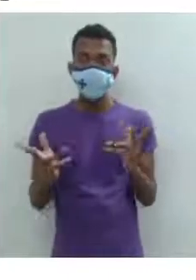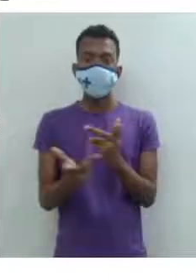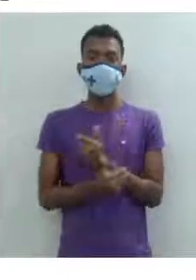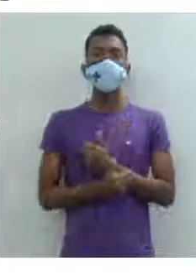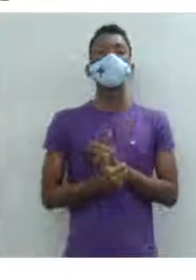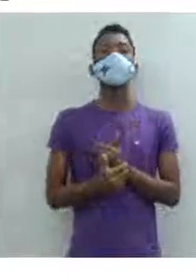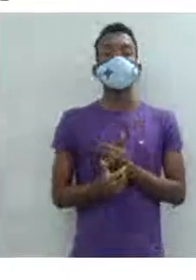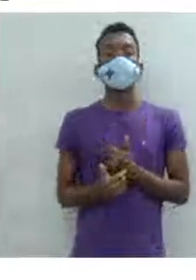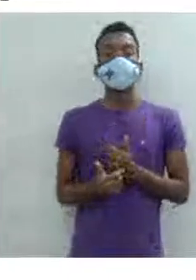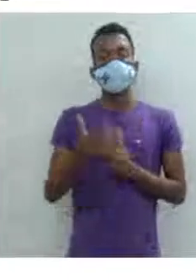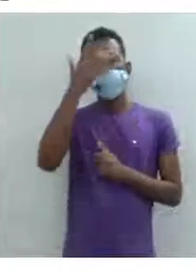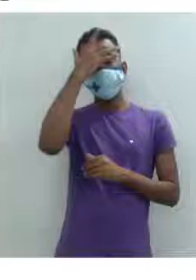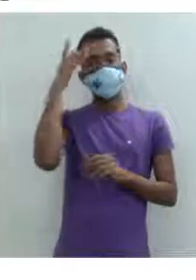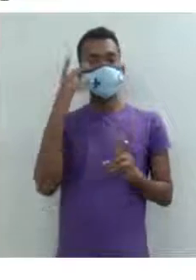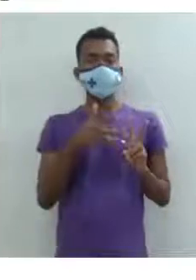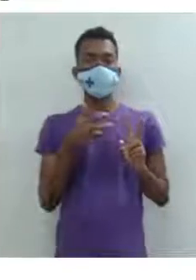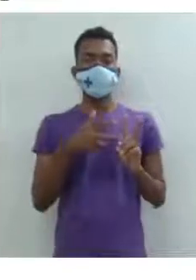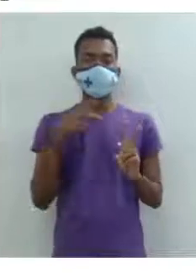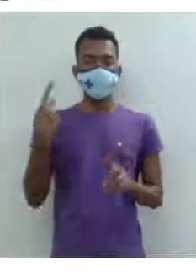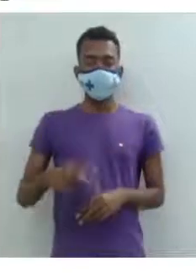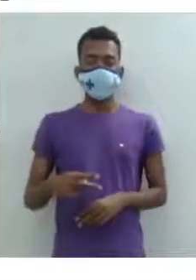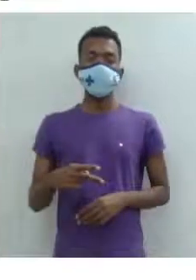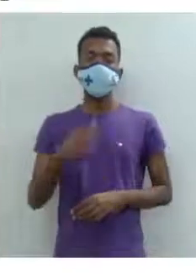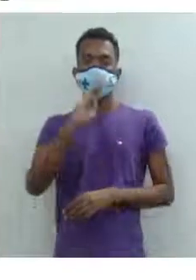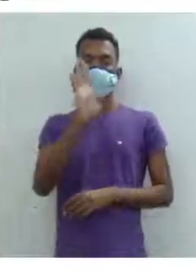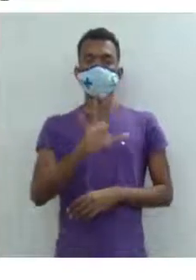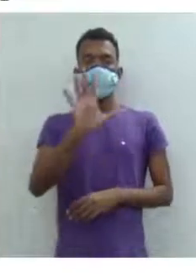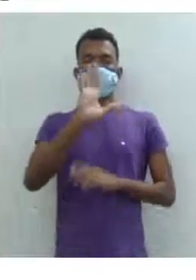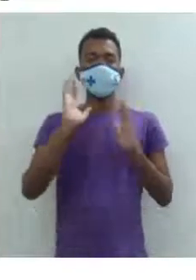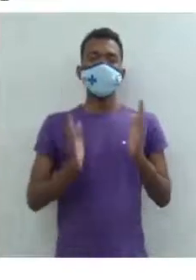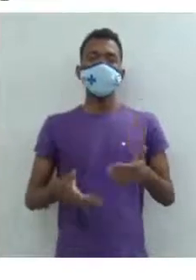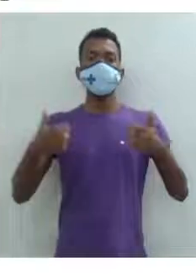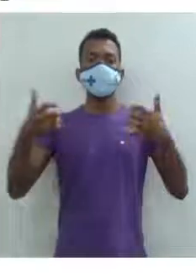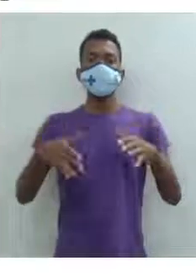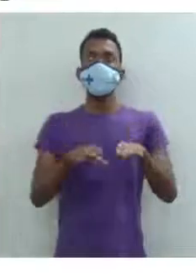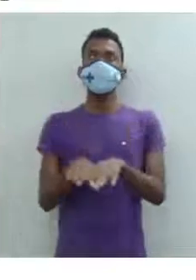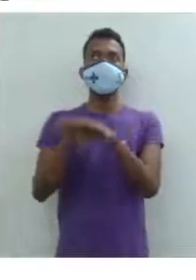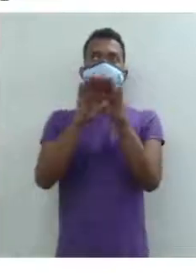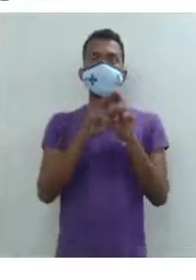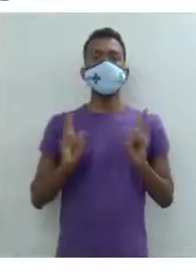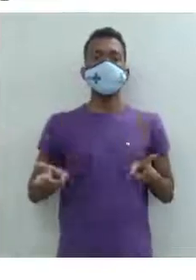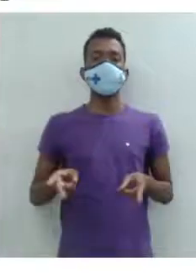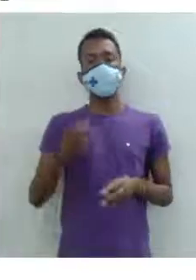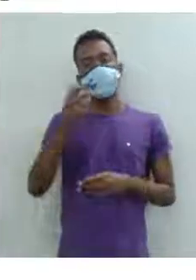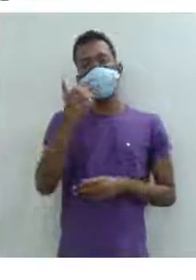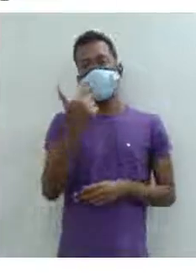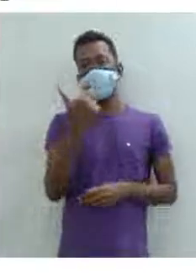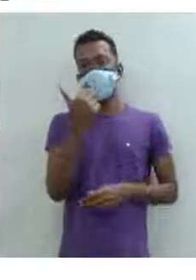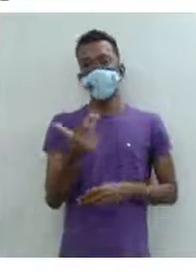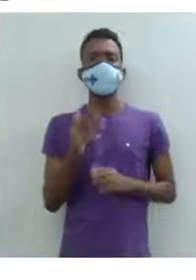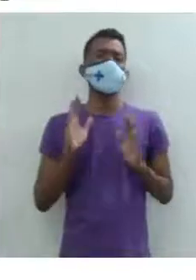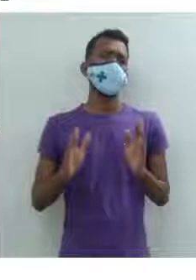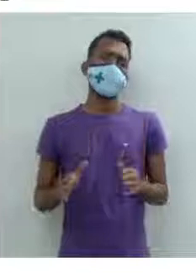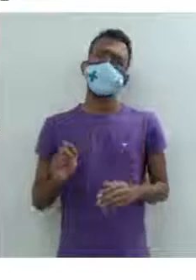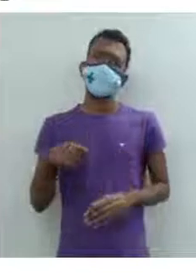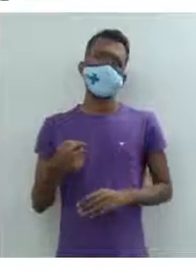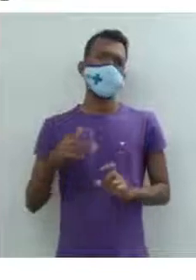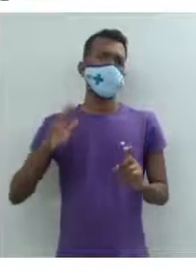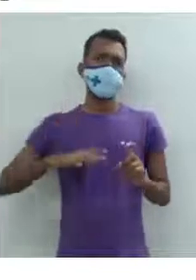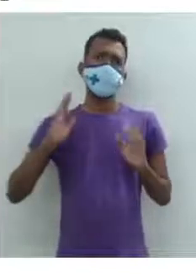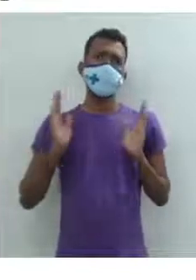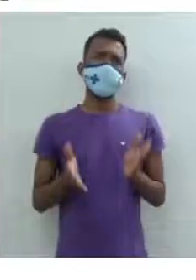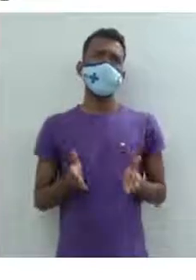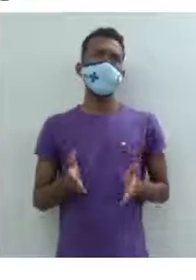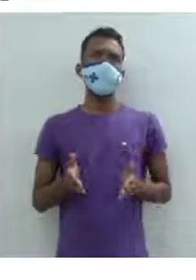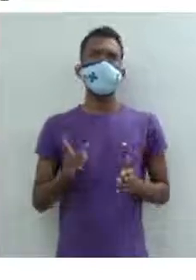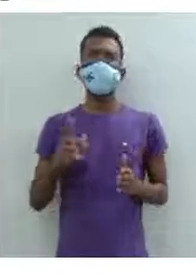do Brasil, né, isso, falavam uma única língua, né? Então, mas isso é um erro. É